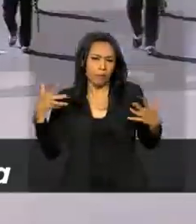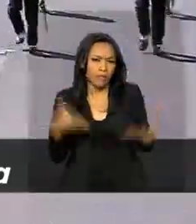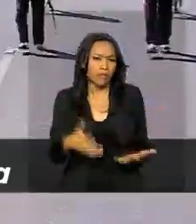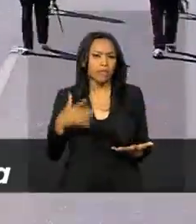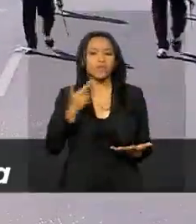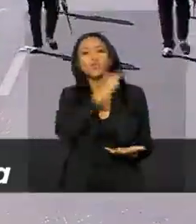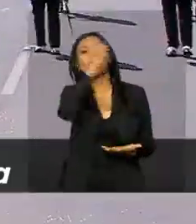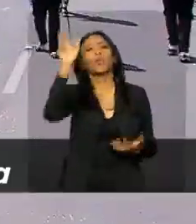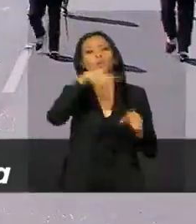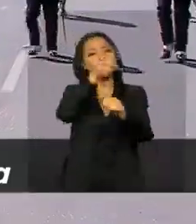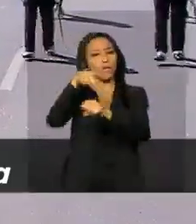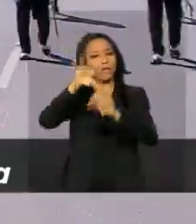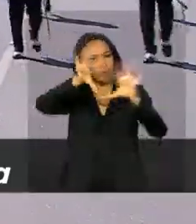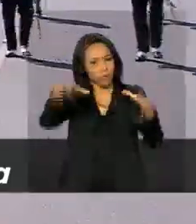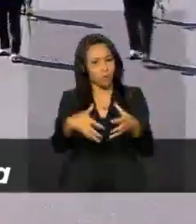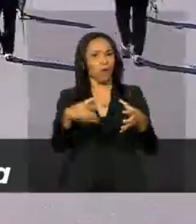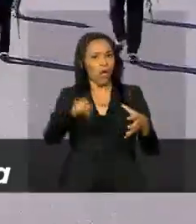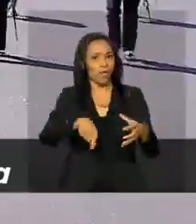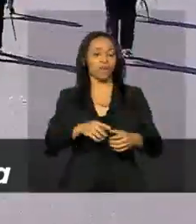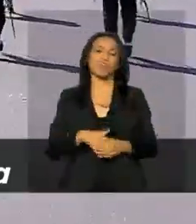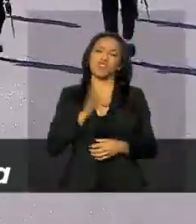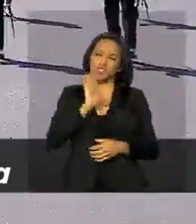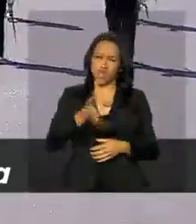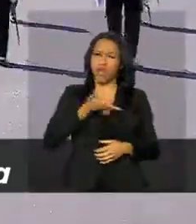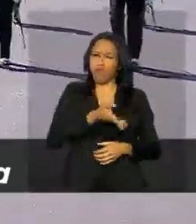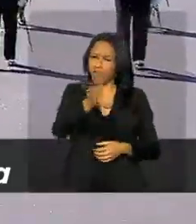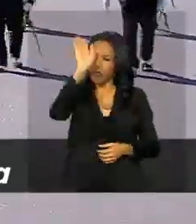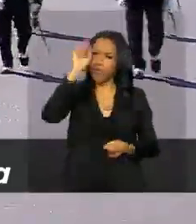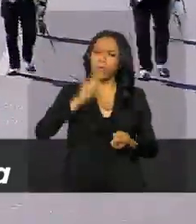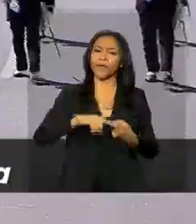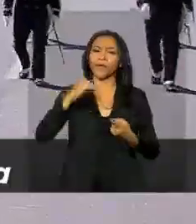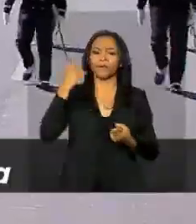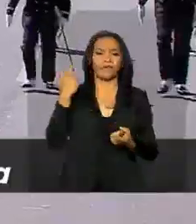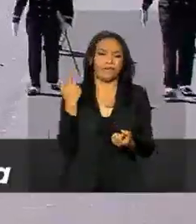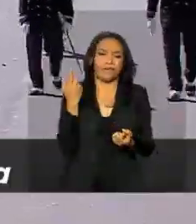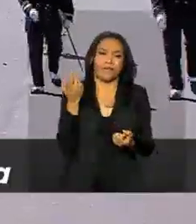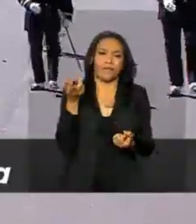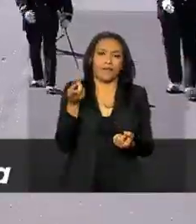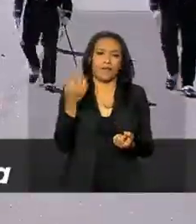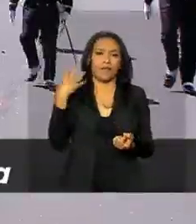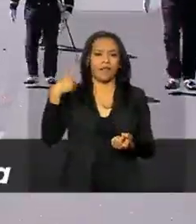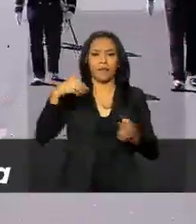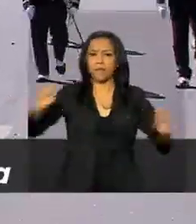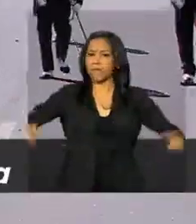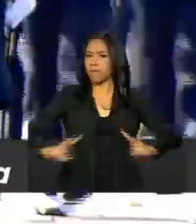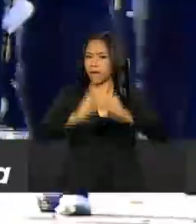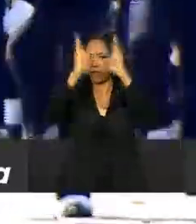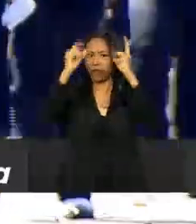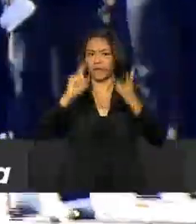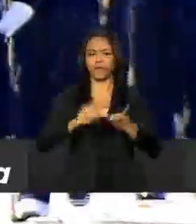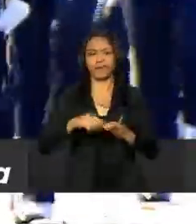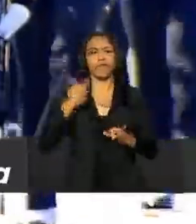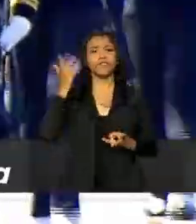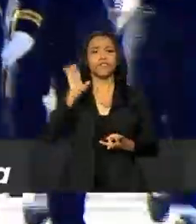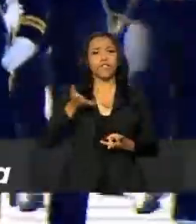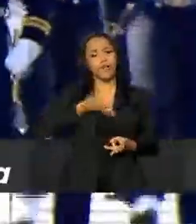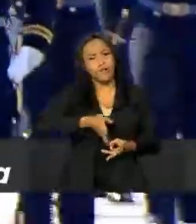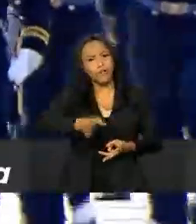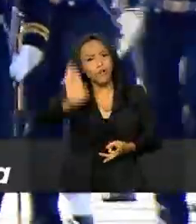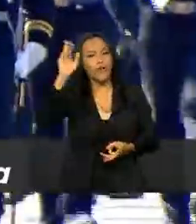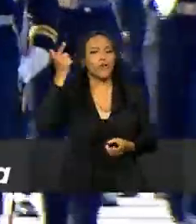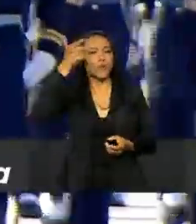inclusive. Isso, Roberto. Ela já participou em Paris, já participou na Escócia, já participou de vários outros